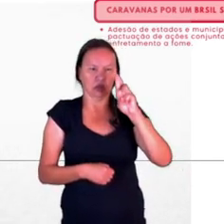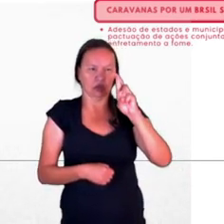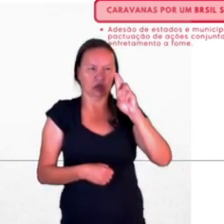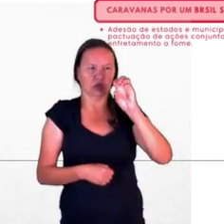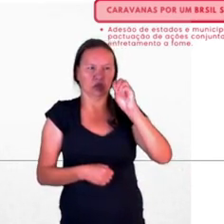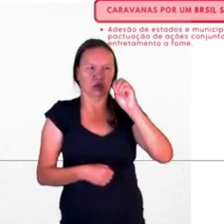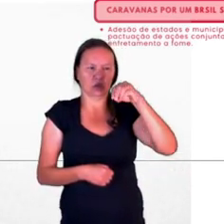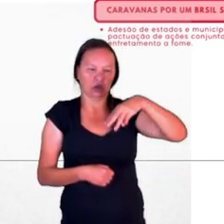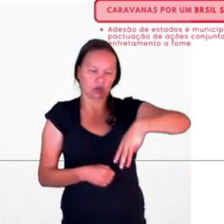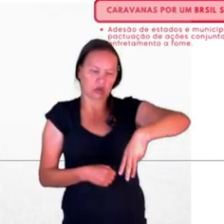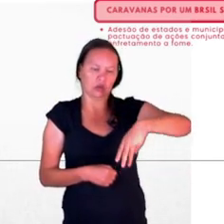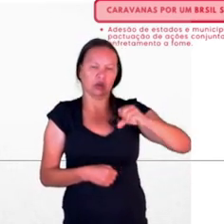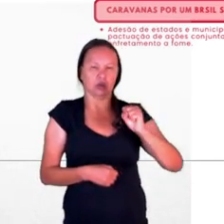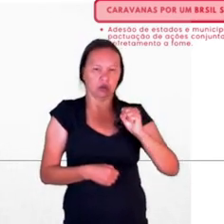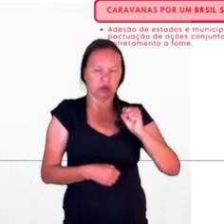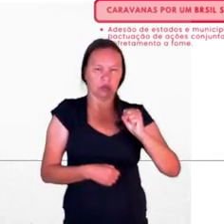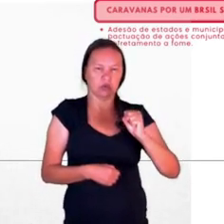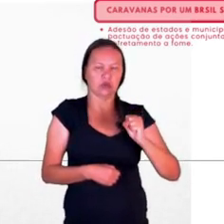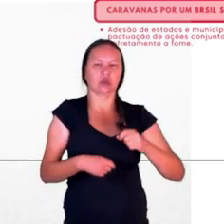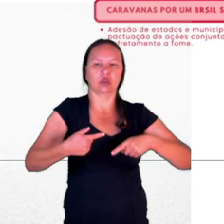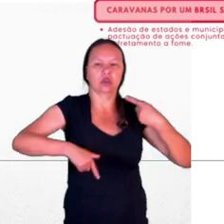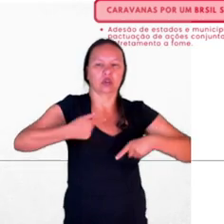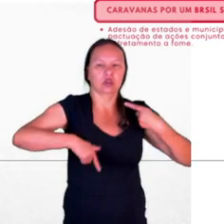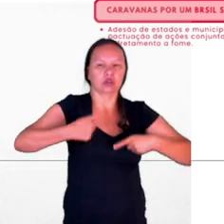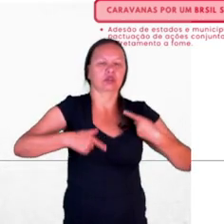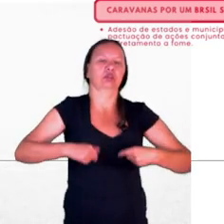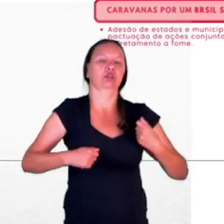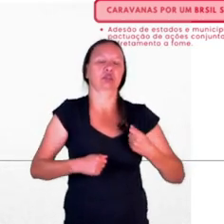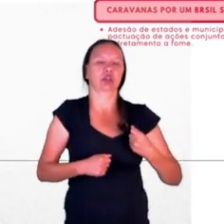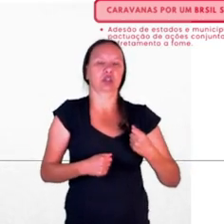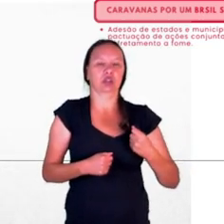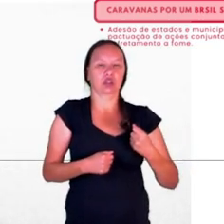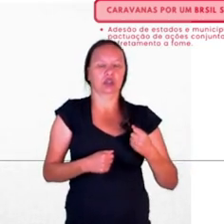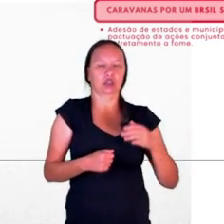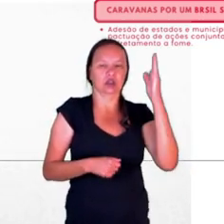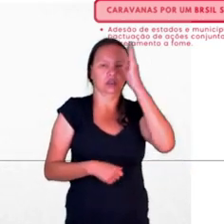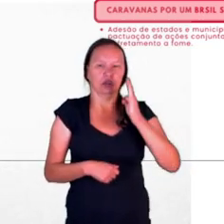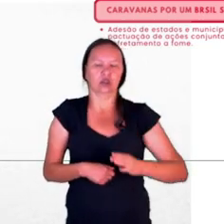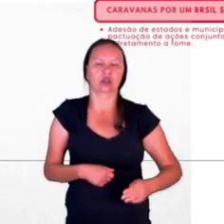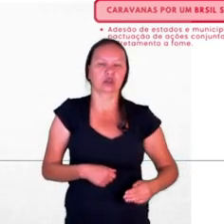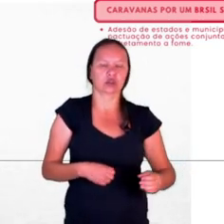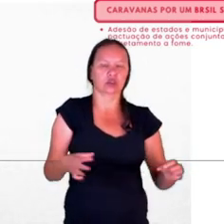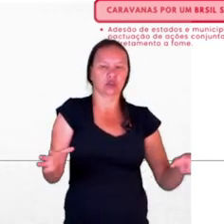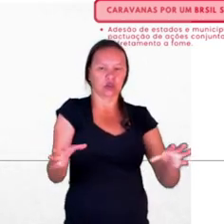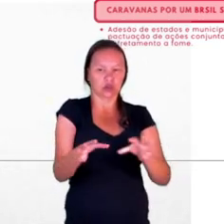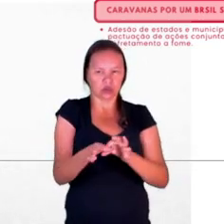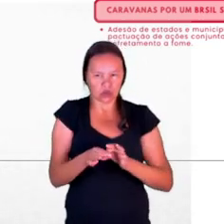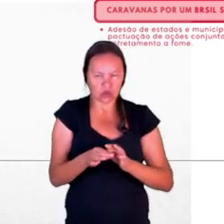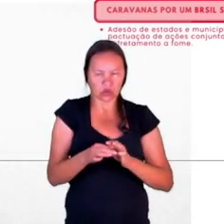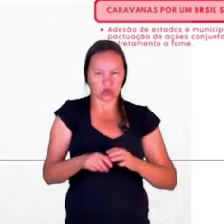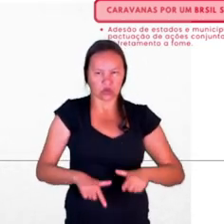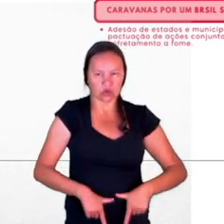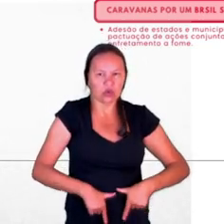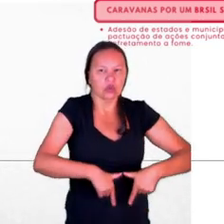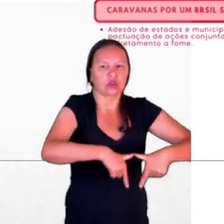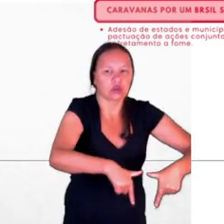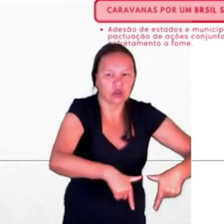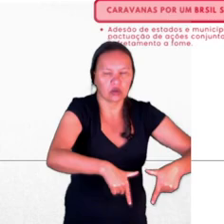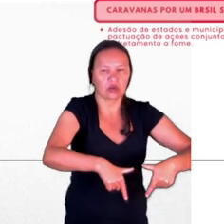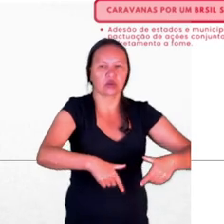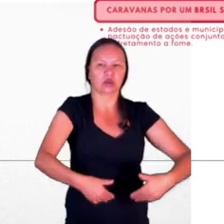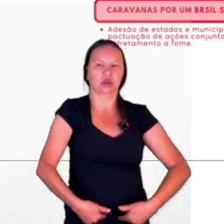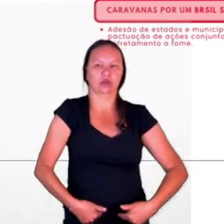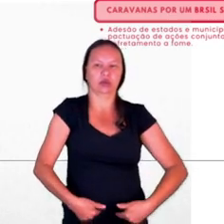Outubro que discute diretriz e definições relacionadas às a a combater a insegurança alimentar e